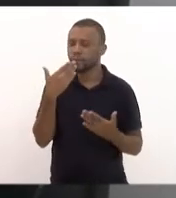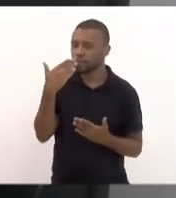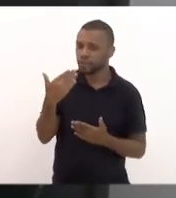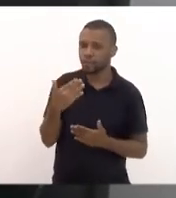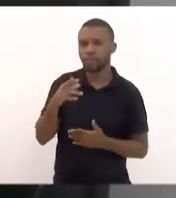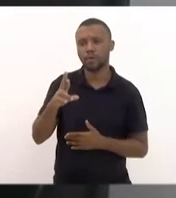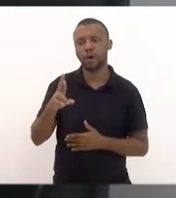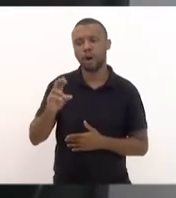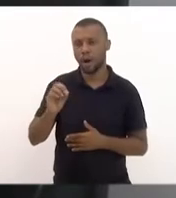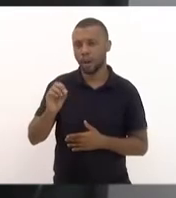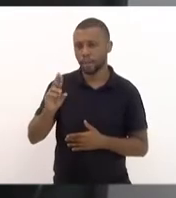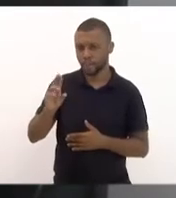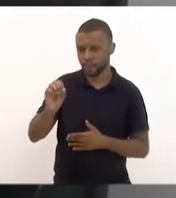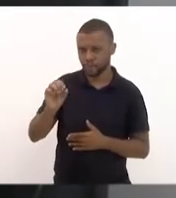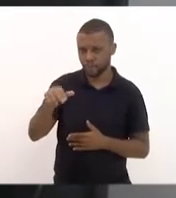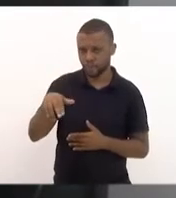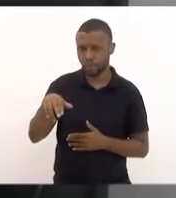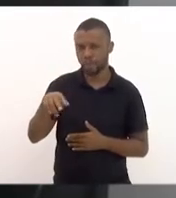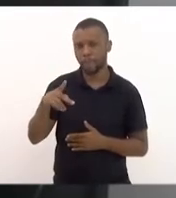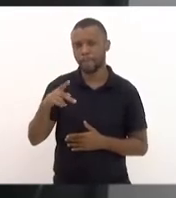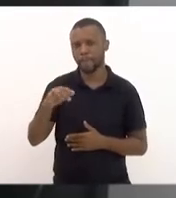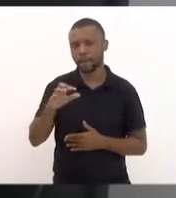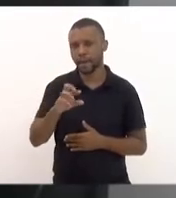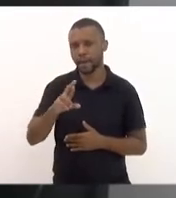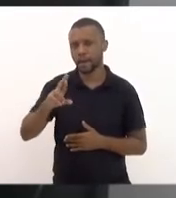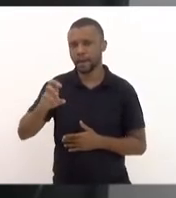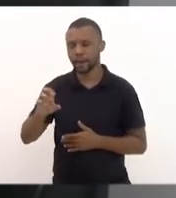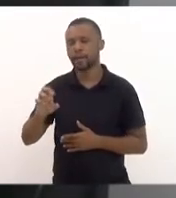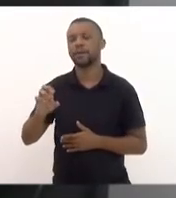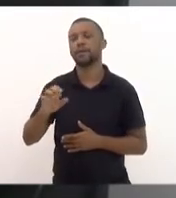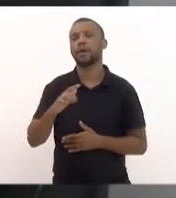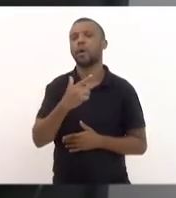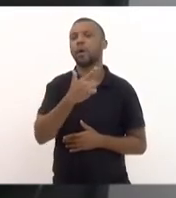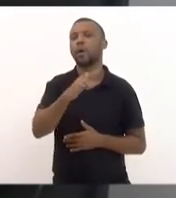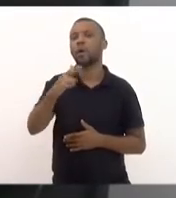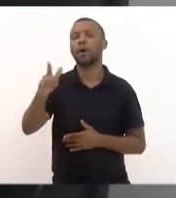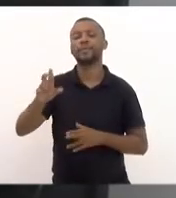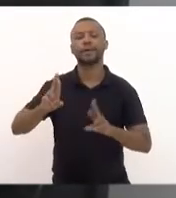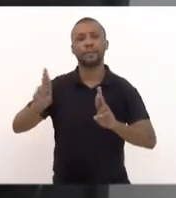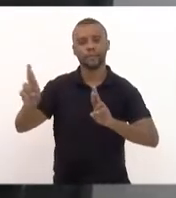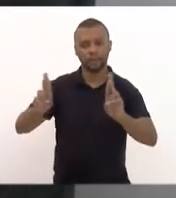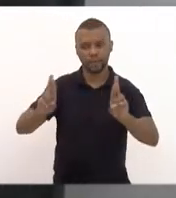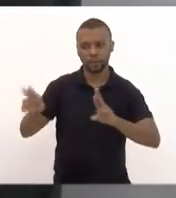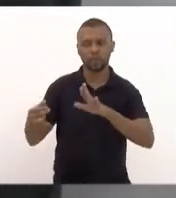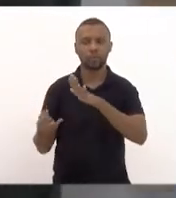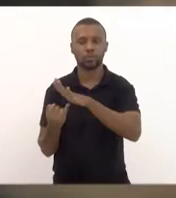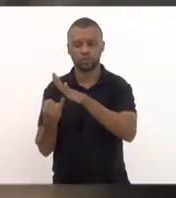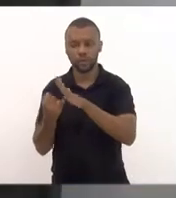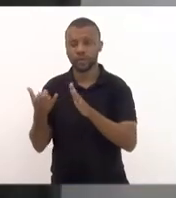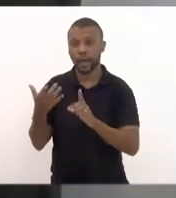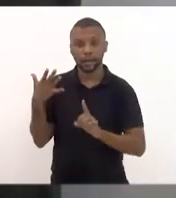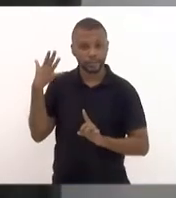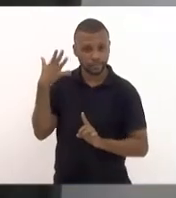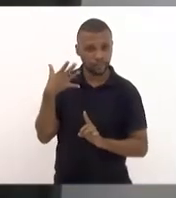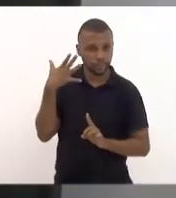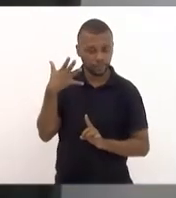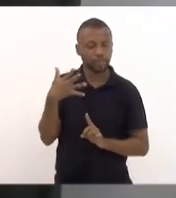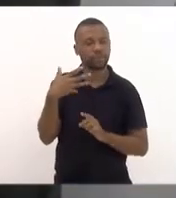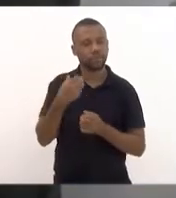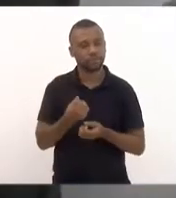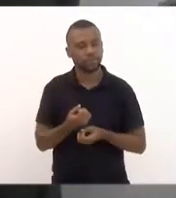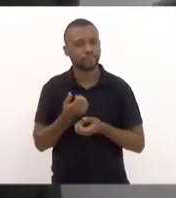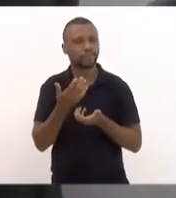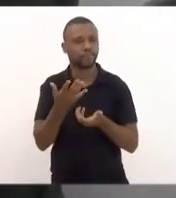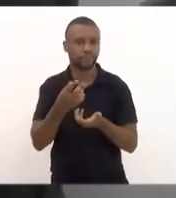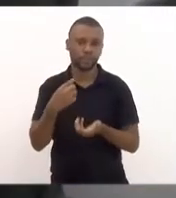né, e se eventualmente as outras representações do Instituto Rio Metrópole quiserem também se pronunciar, para fazer a sua manifestação, porque a